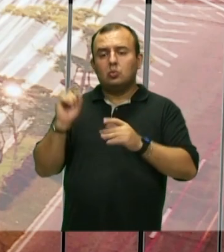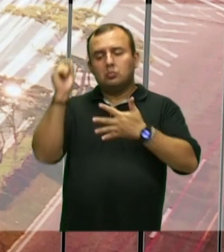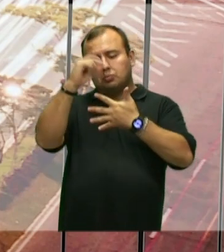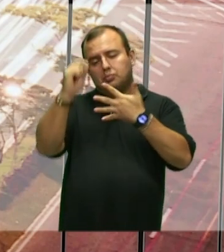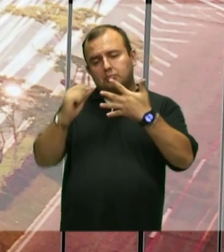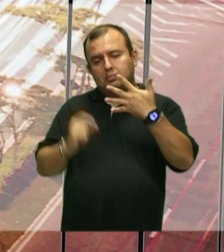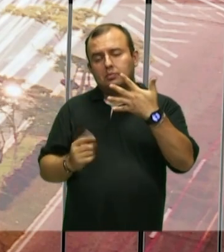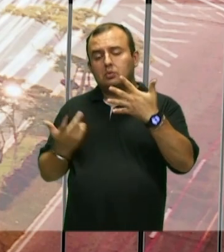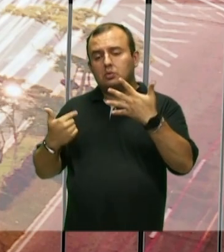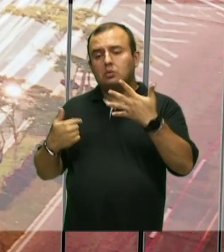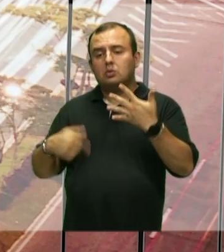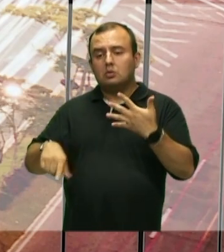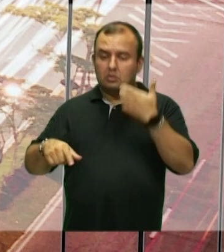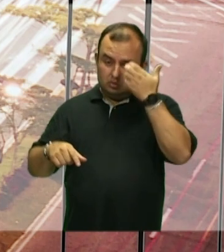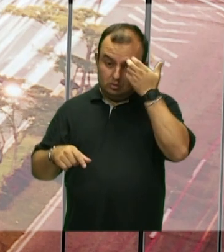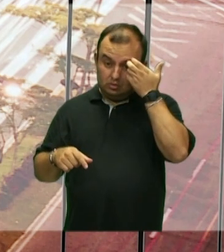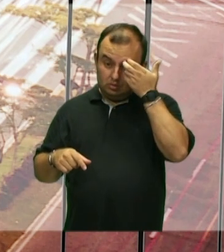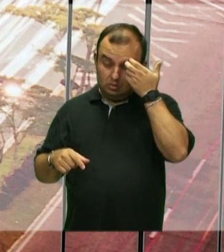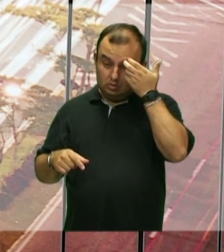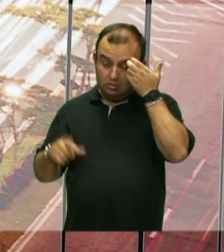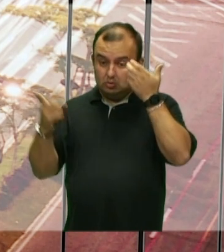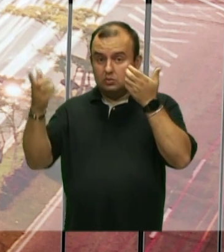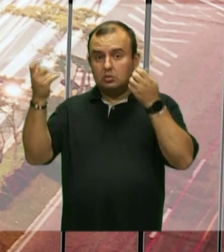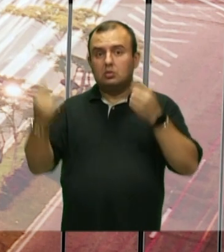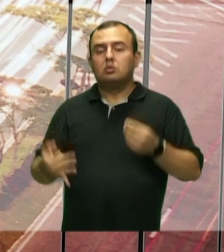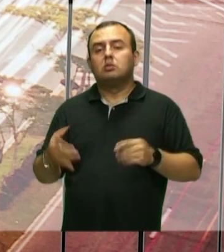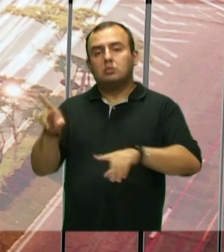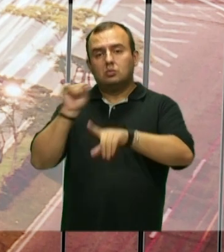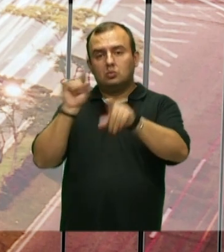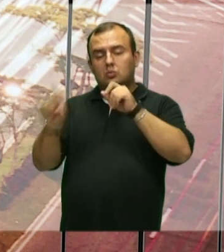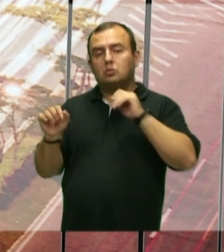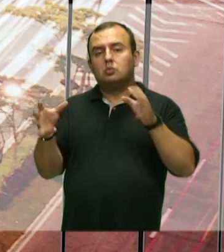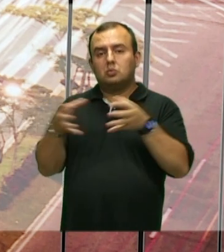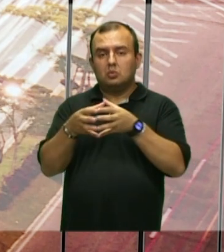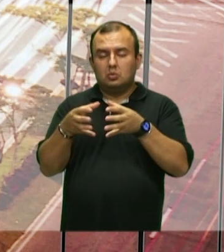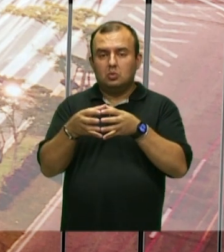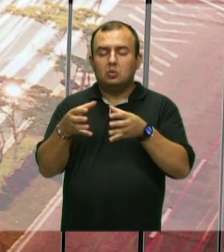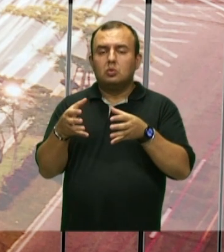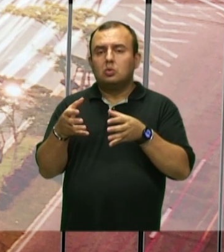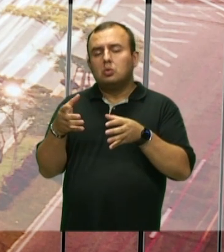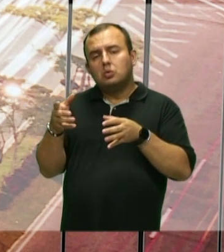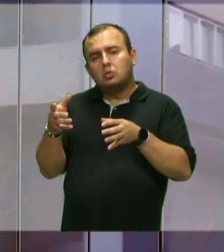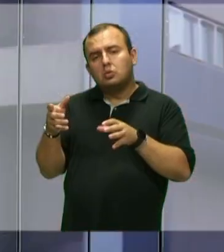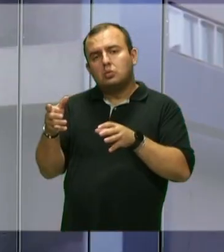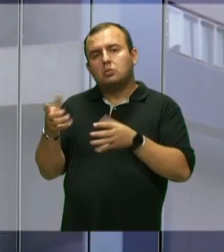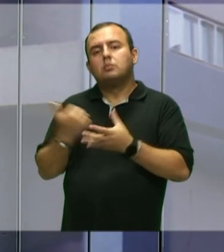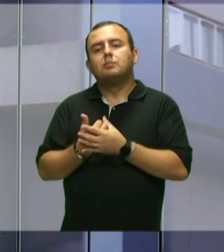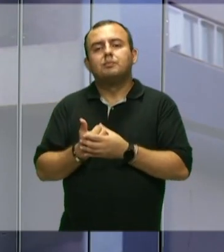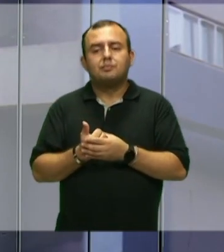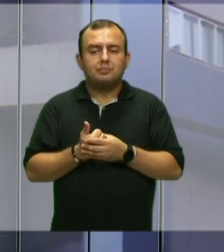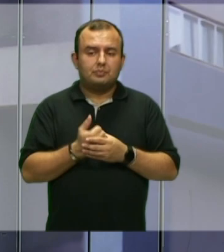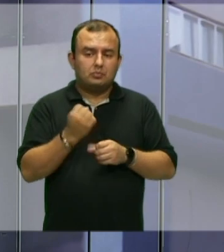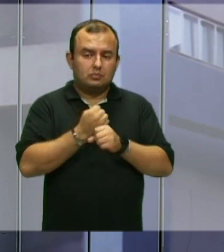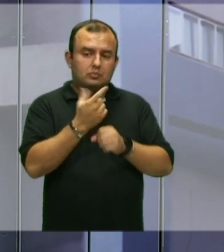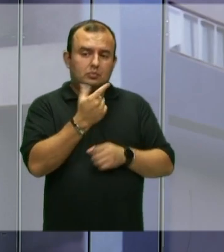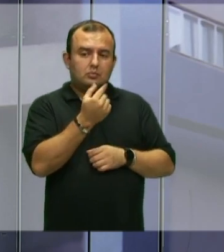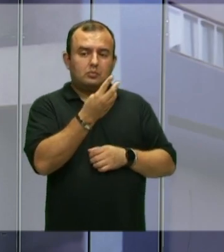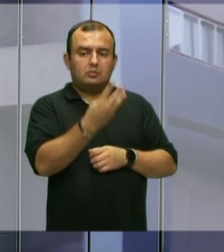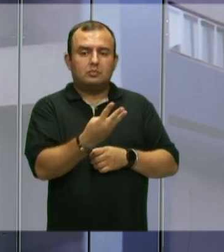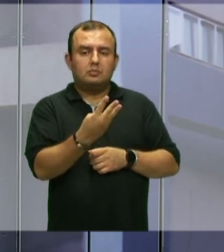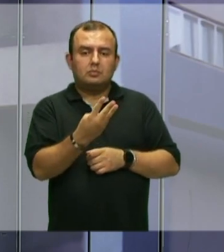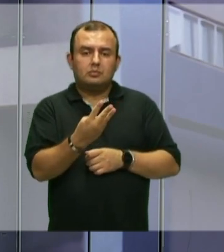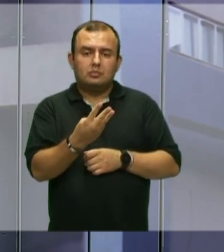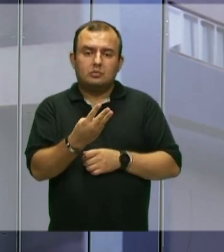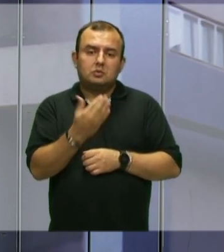critérios o senhor definiu para a escolha de quem receberia esses recursos? Em 2023, Maurício, eu não